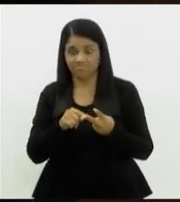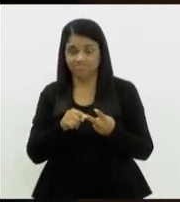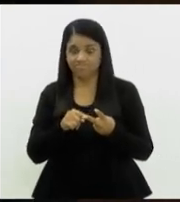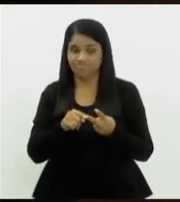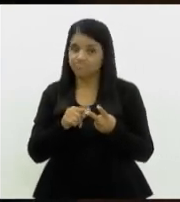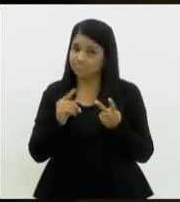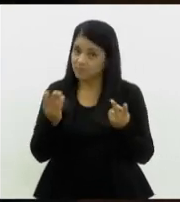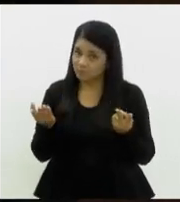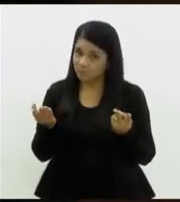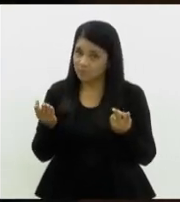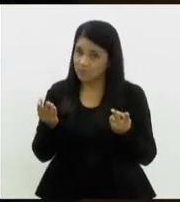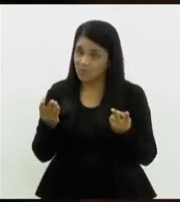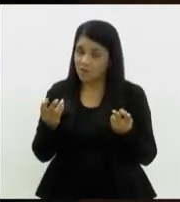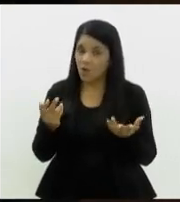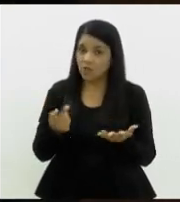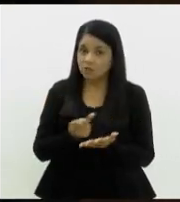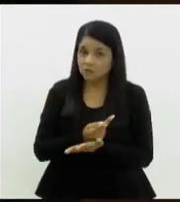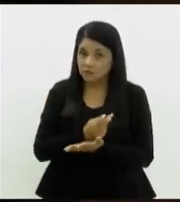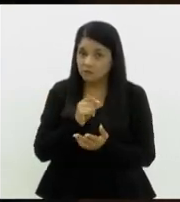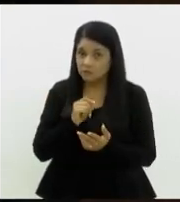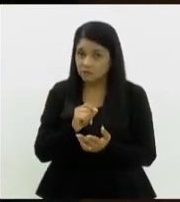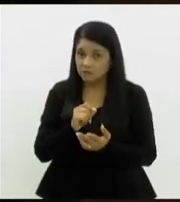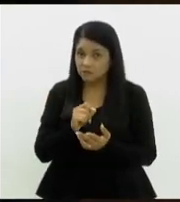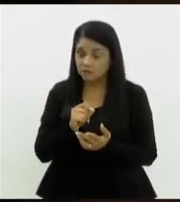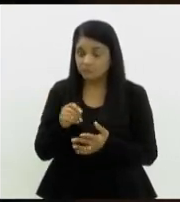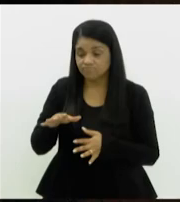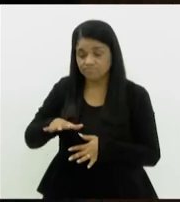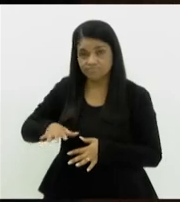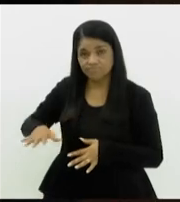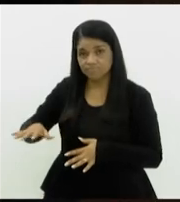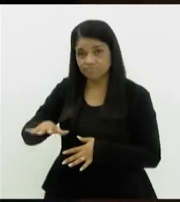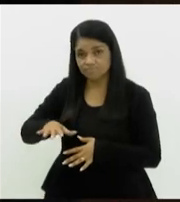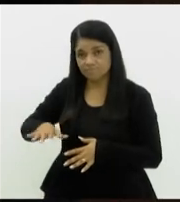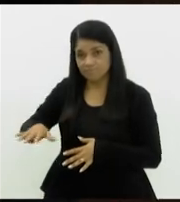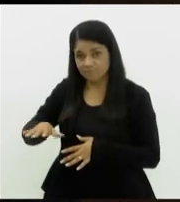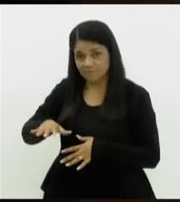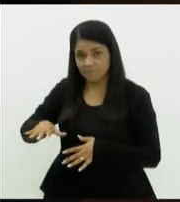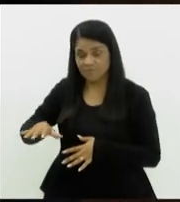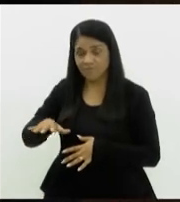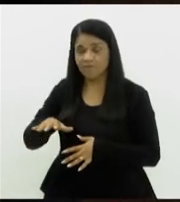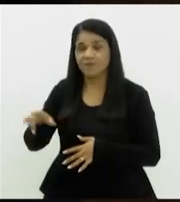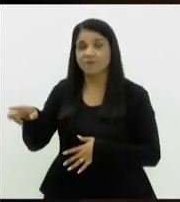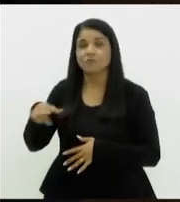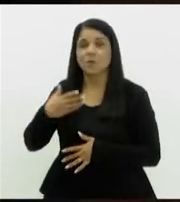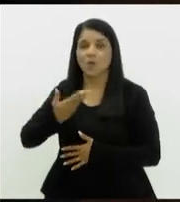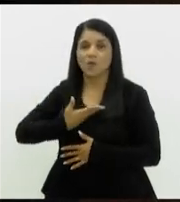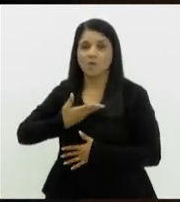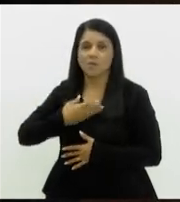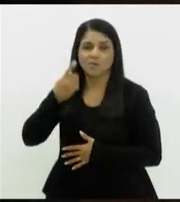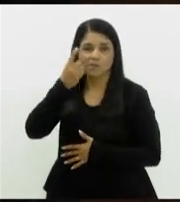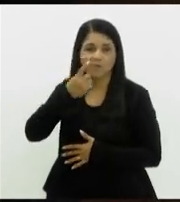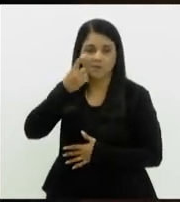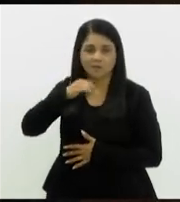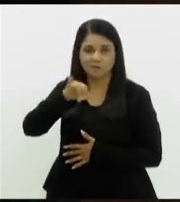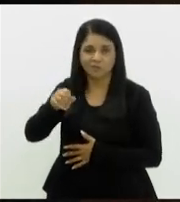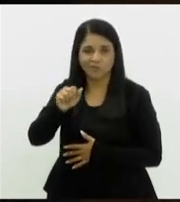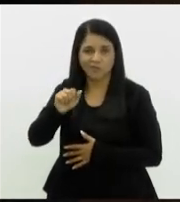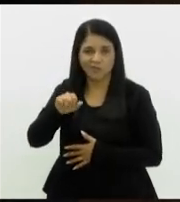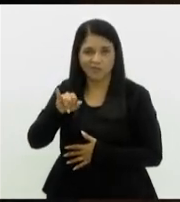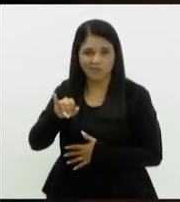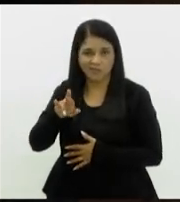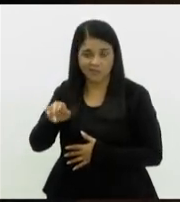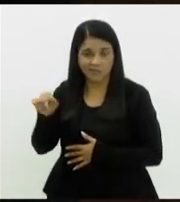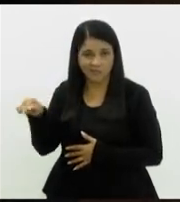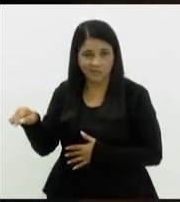chega ao ponto de um empreendimento na terra do meu querido amigo deputado Jair Bittencourt, um laticínio, cujo